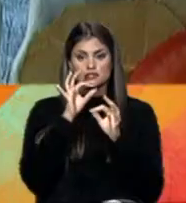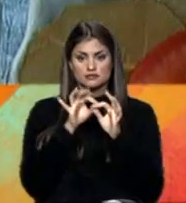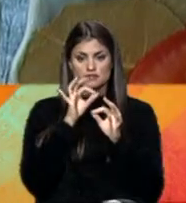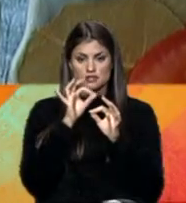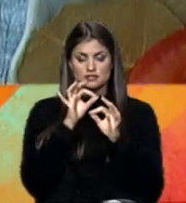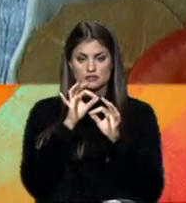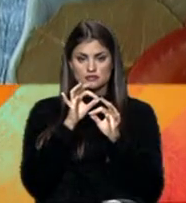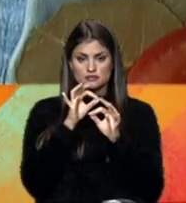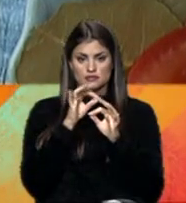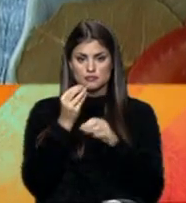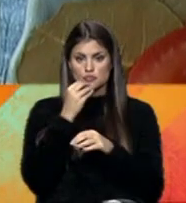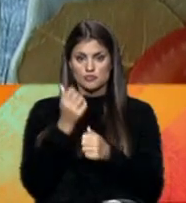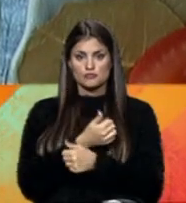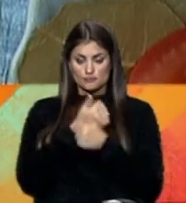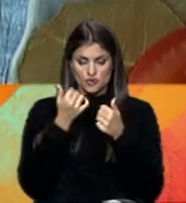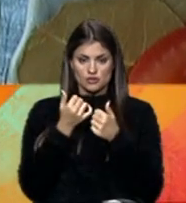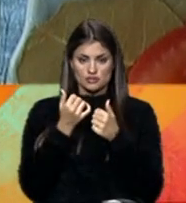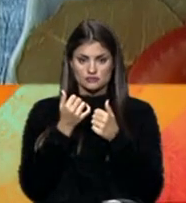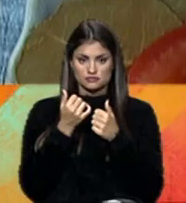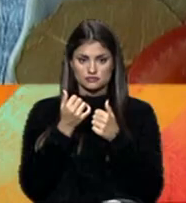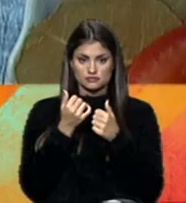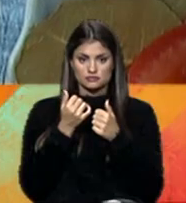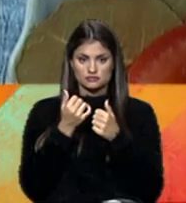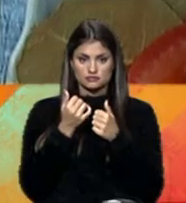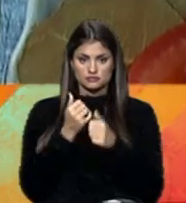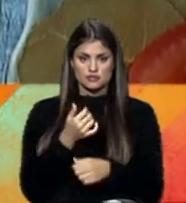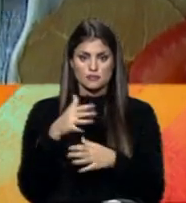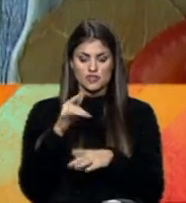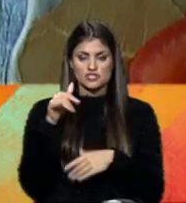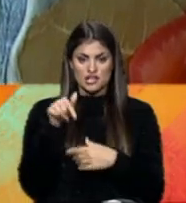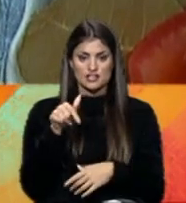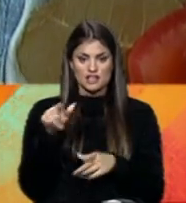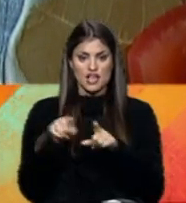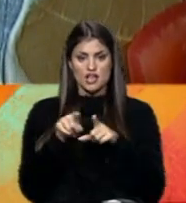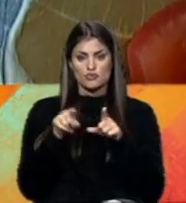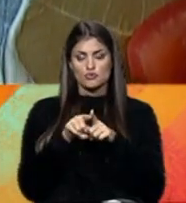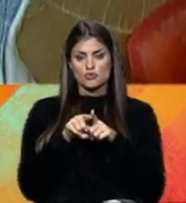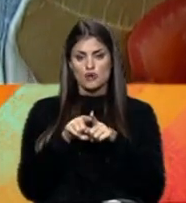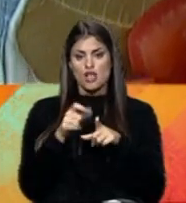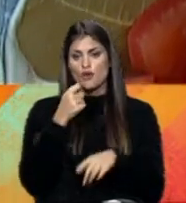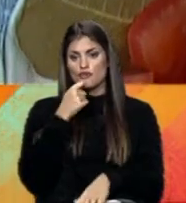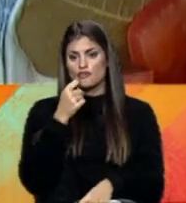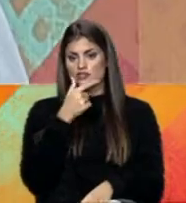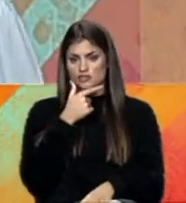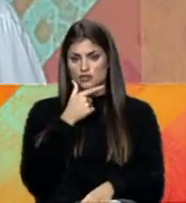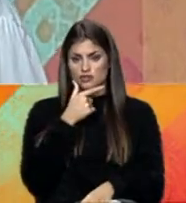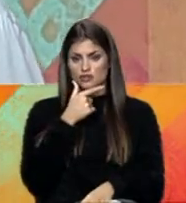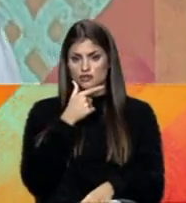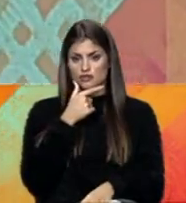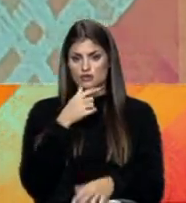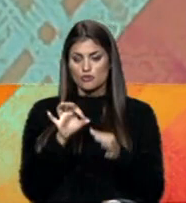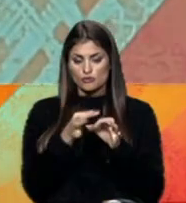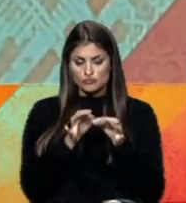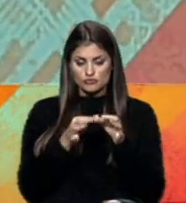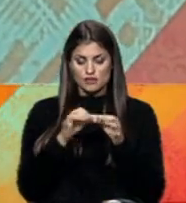aperitivo fantástico, comida em moderação é ótimo, mas nós vamos usar aqui como se fosse um feijão, como se fosse um grande bico,